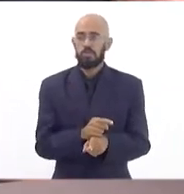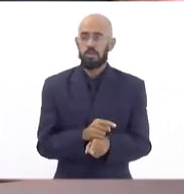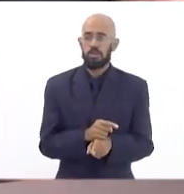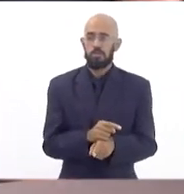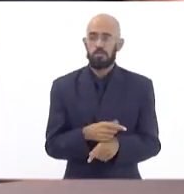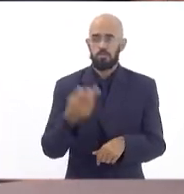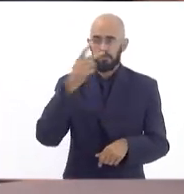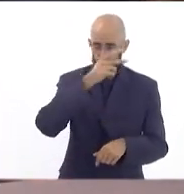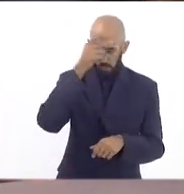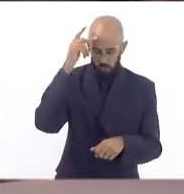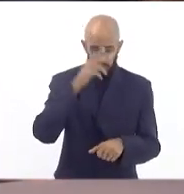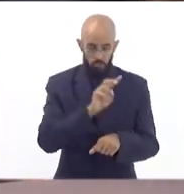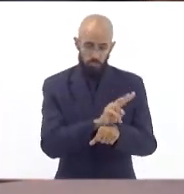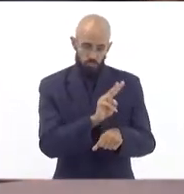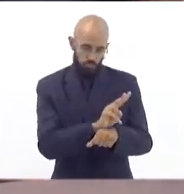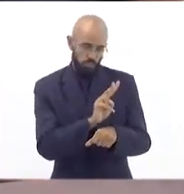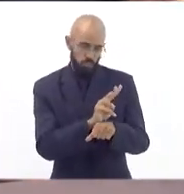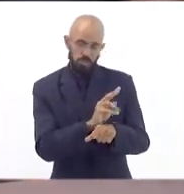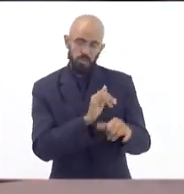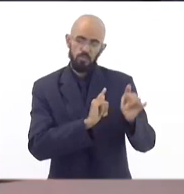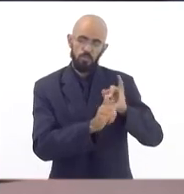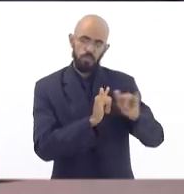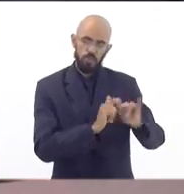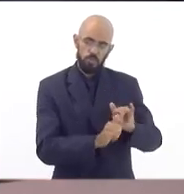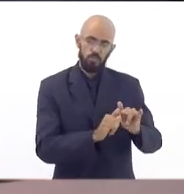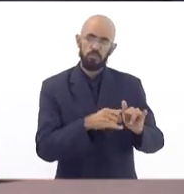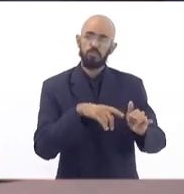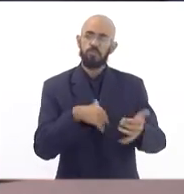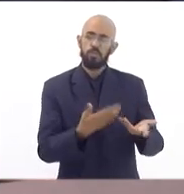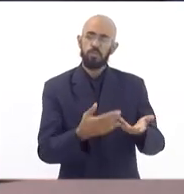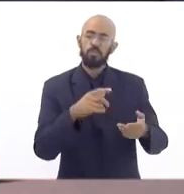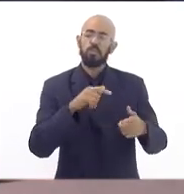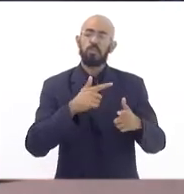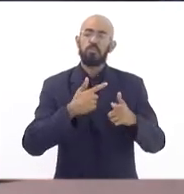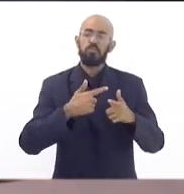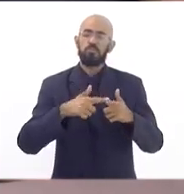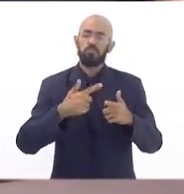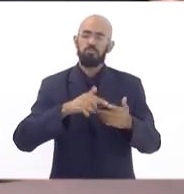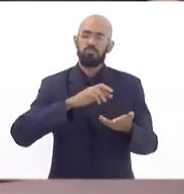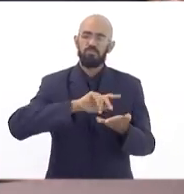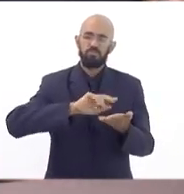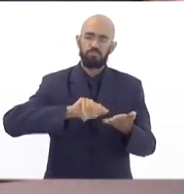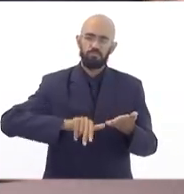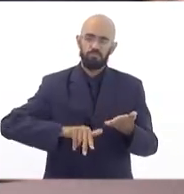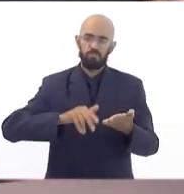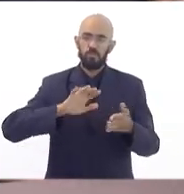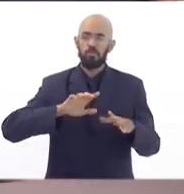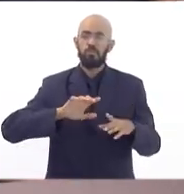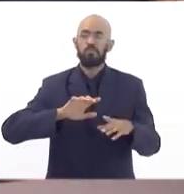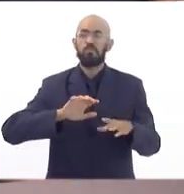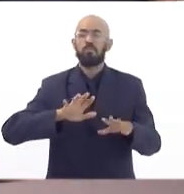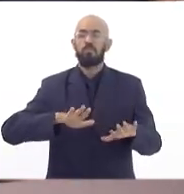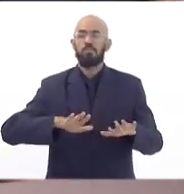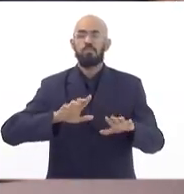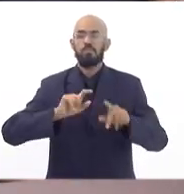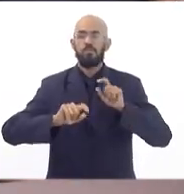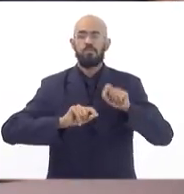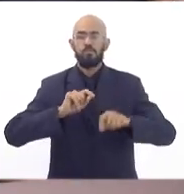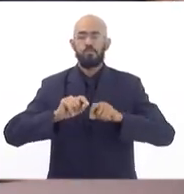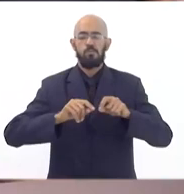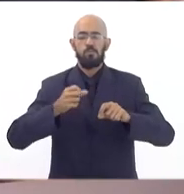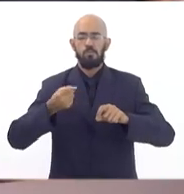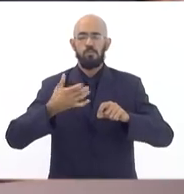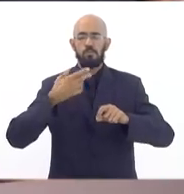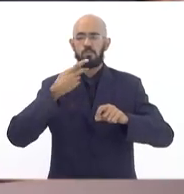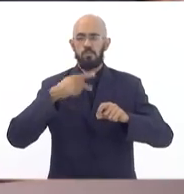né pro tablet proteção da informação há uma série de questões que envolve isso E aí especificamente quando a gente fala dos